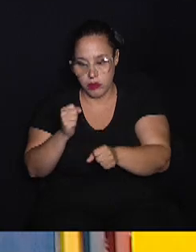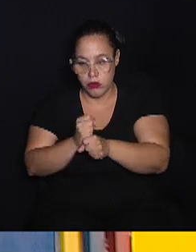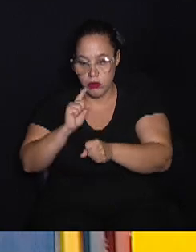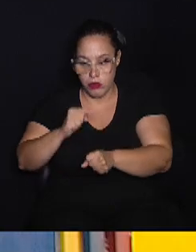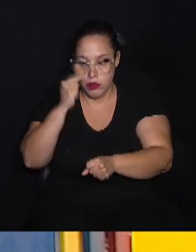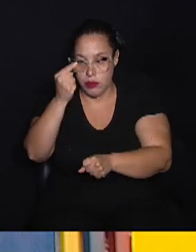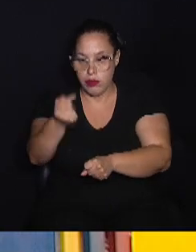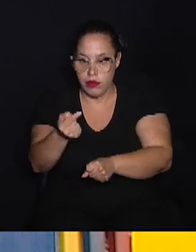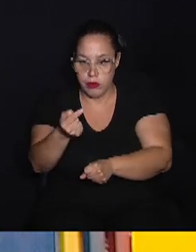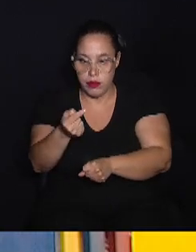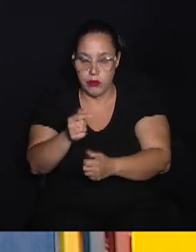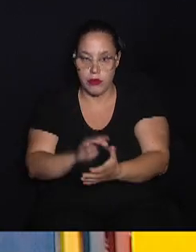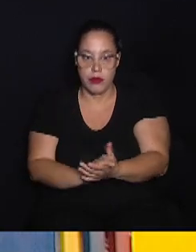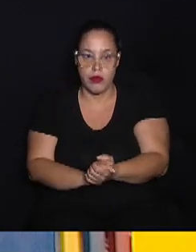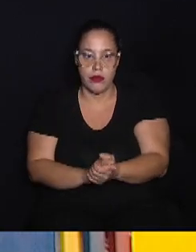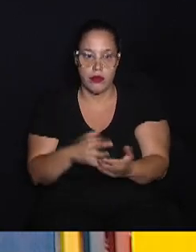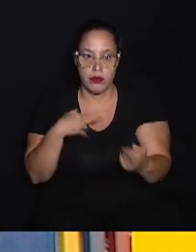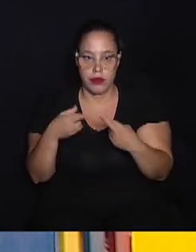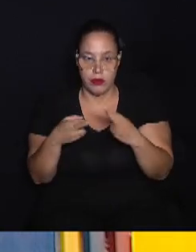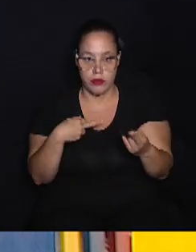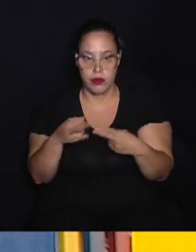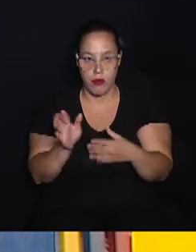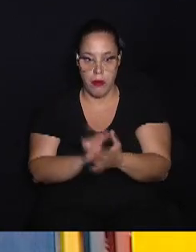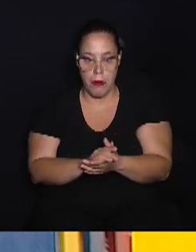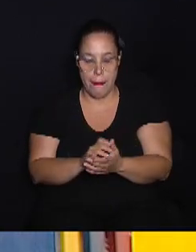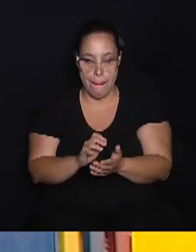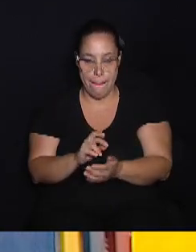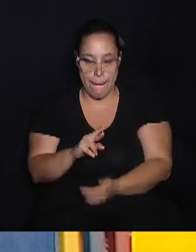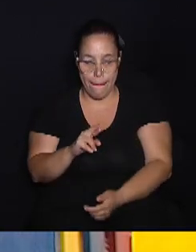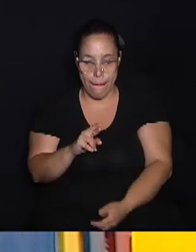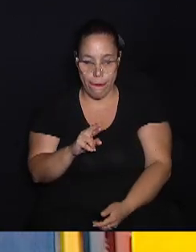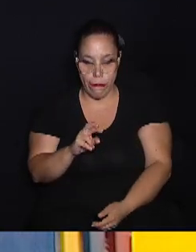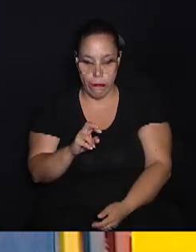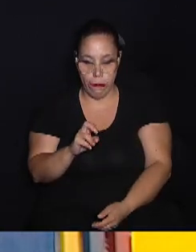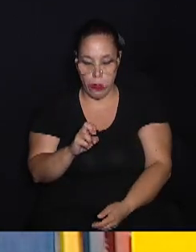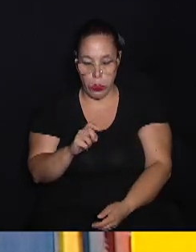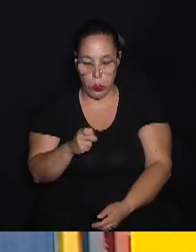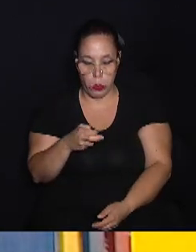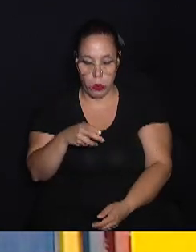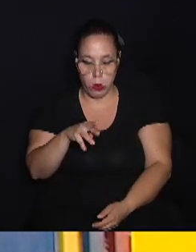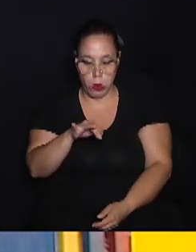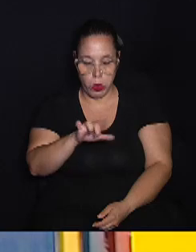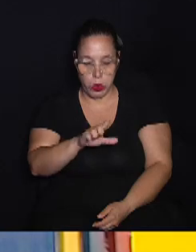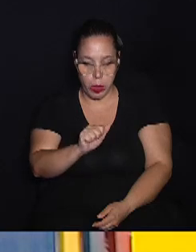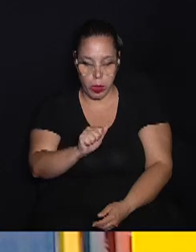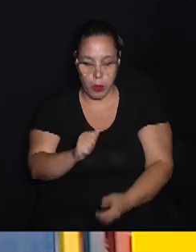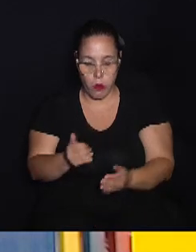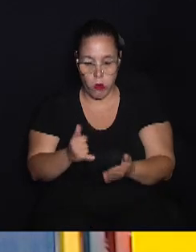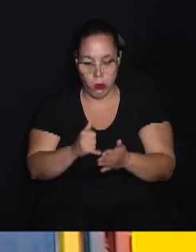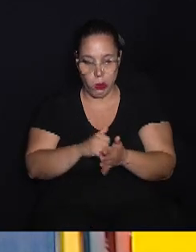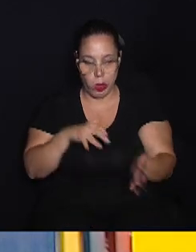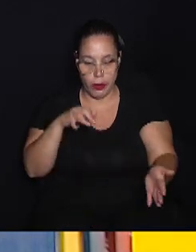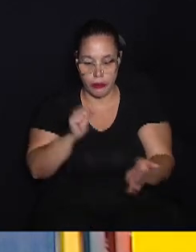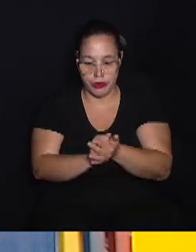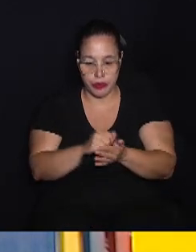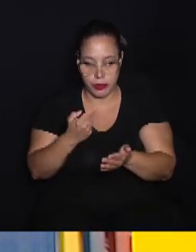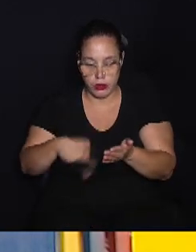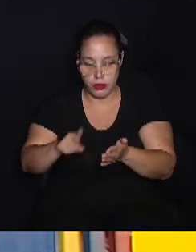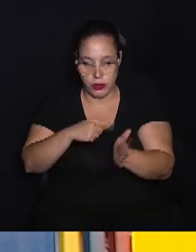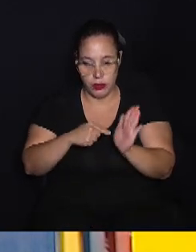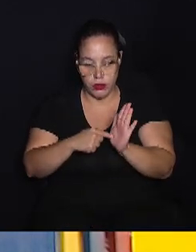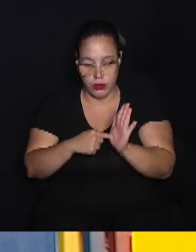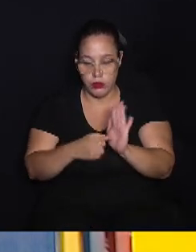e aí a a relação entre as rematrículas e as vagas restantes eh são as vagas que vão ser preenchidas por essa lista da